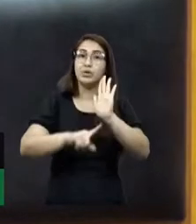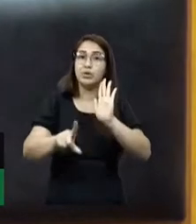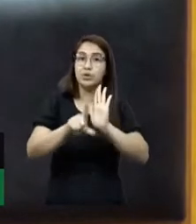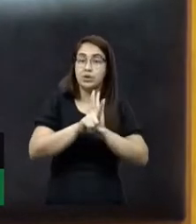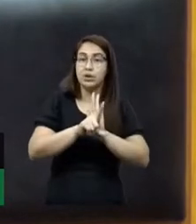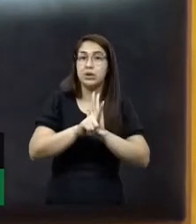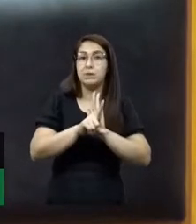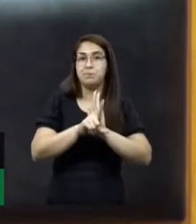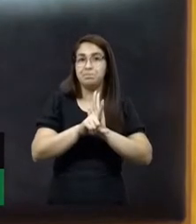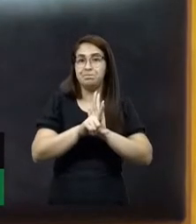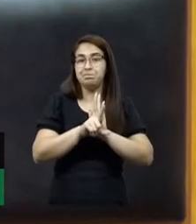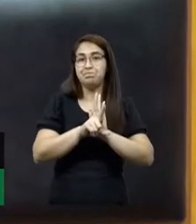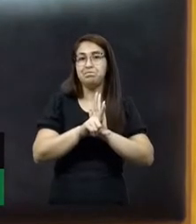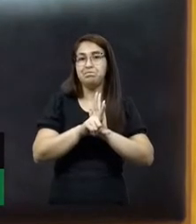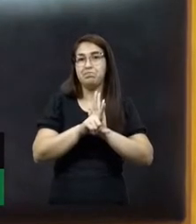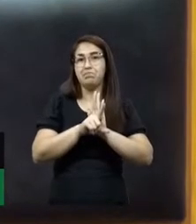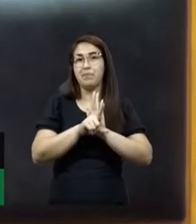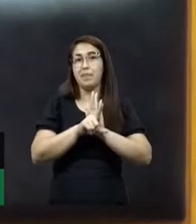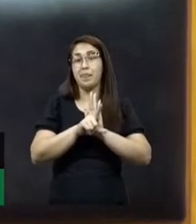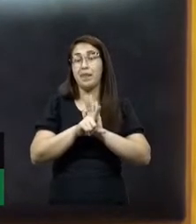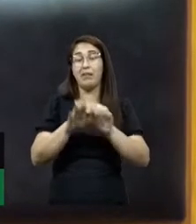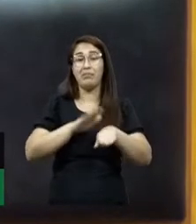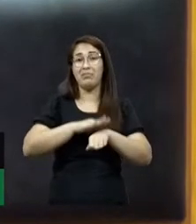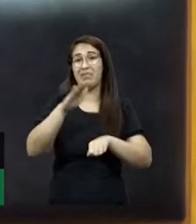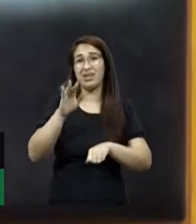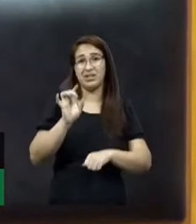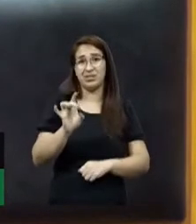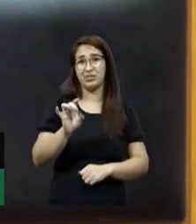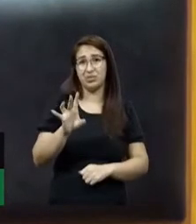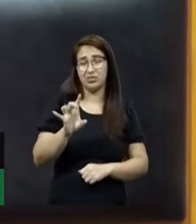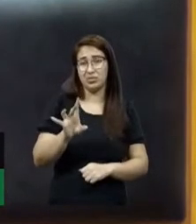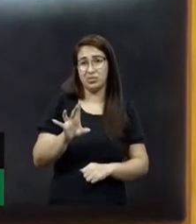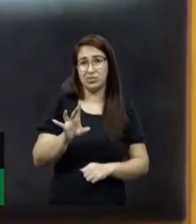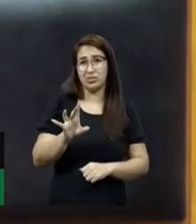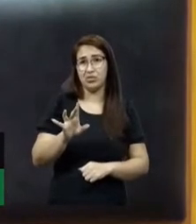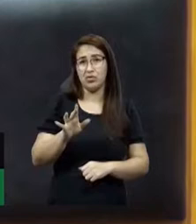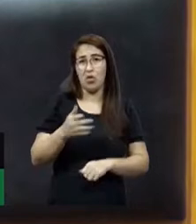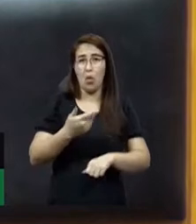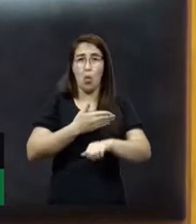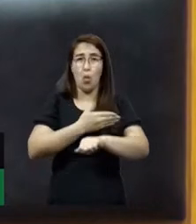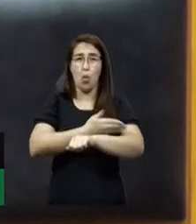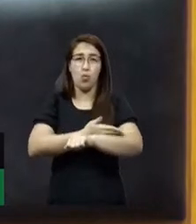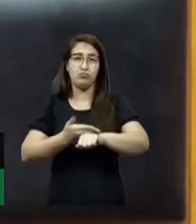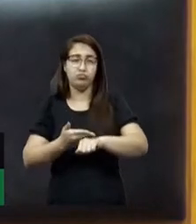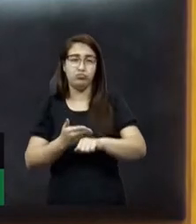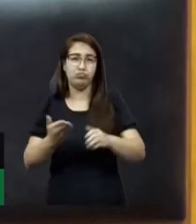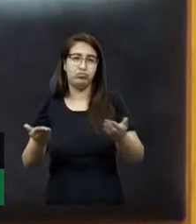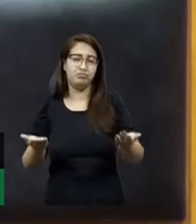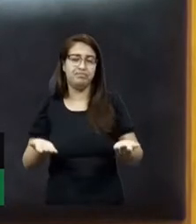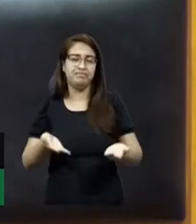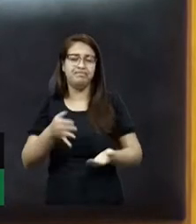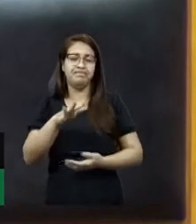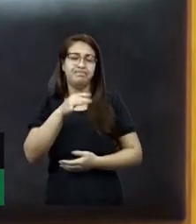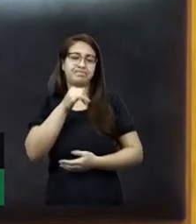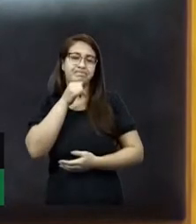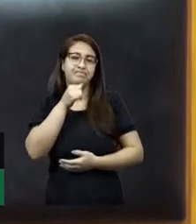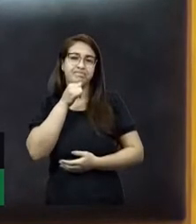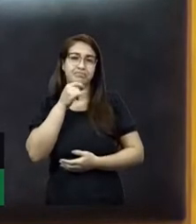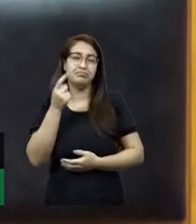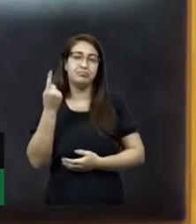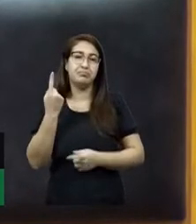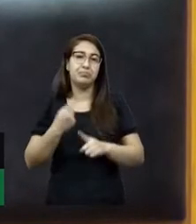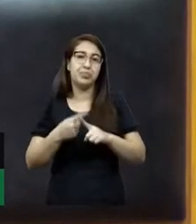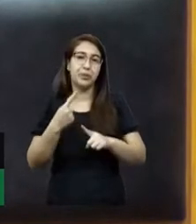vai além do que a gente possa estar acostumado aqui, porque,